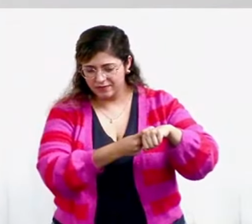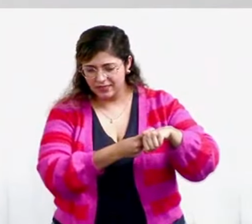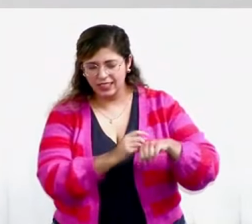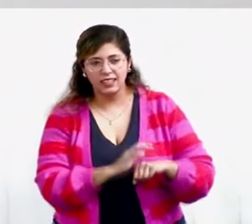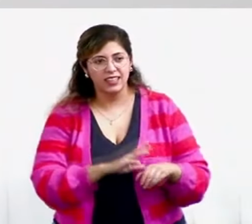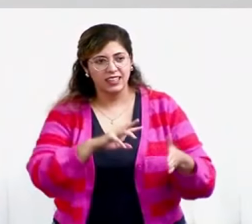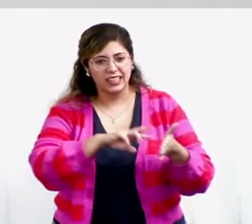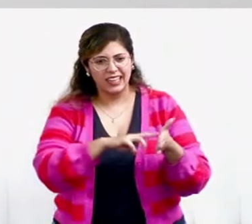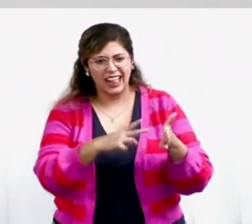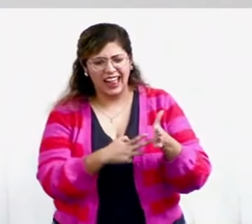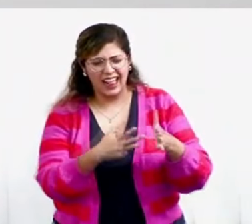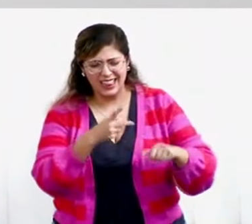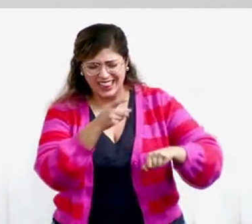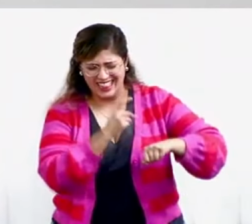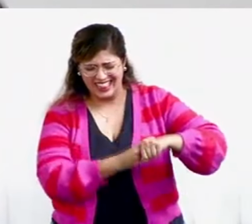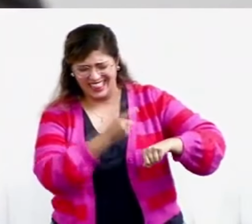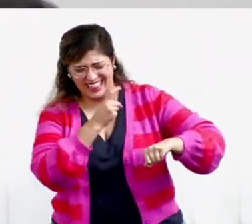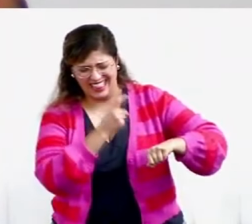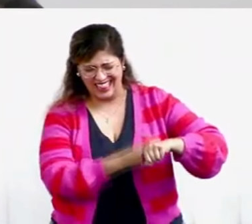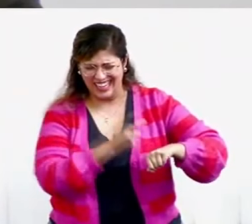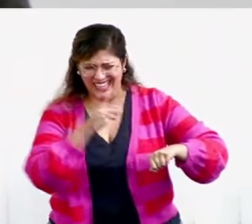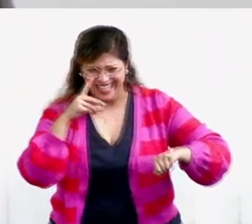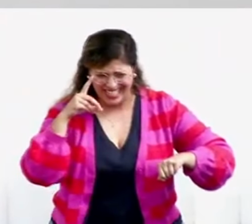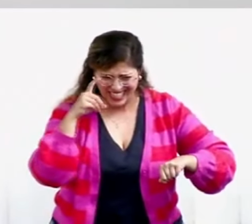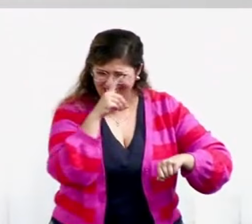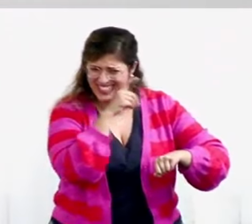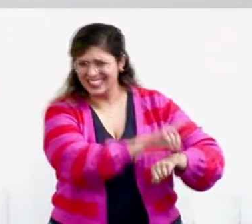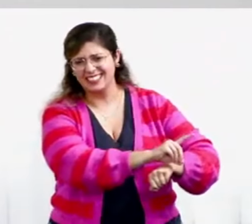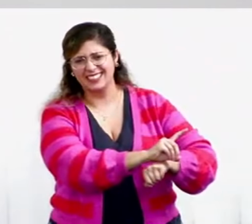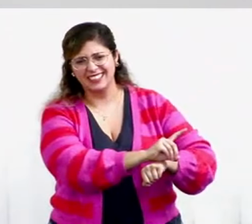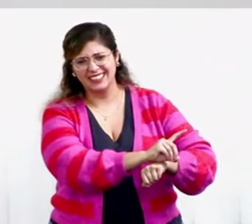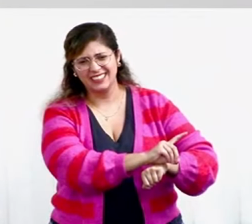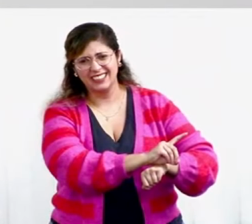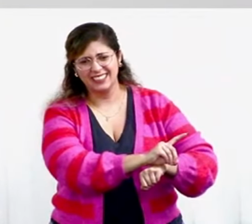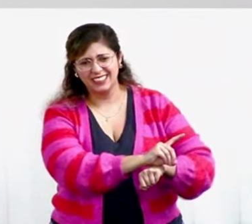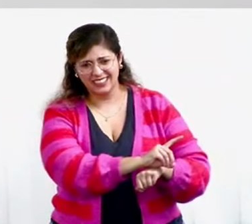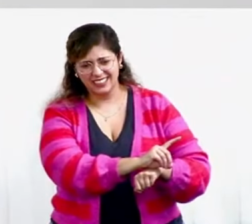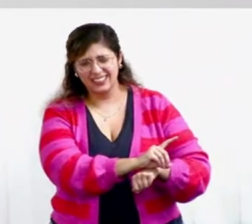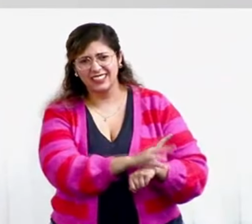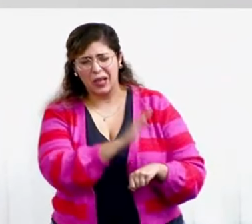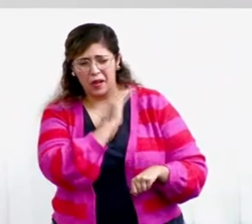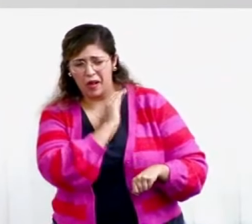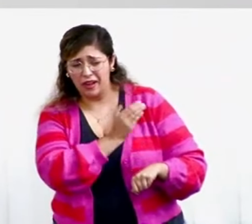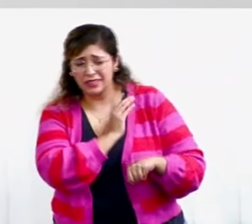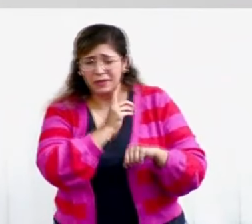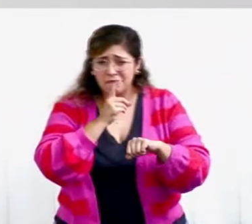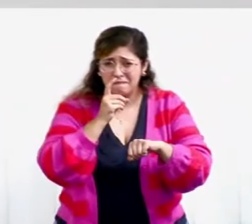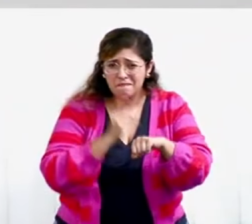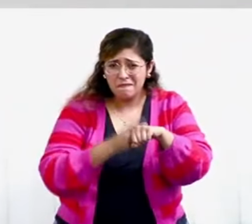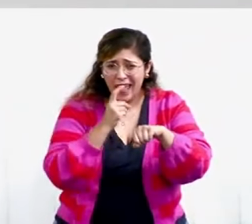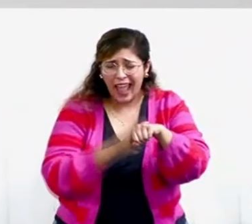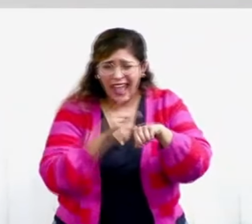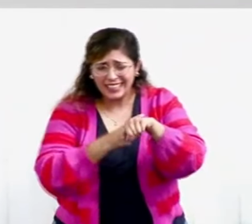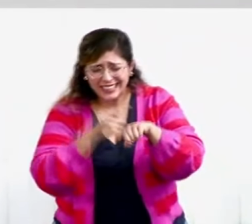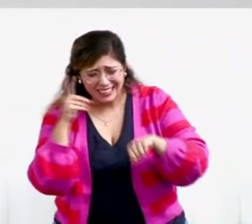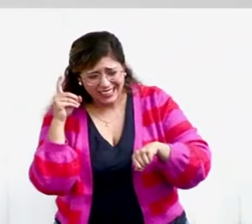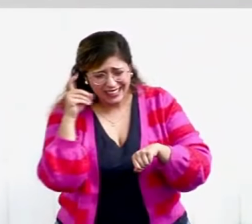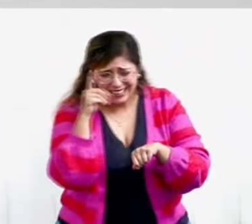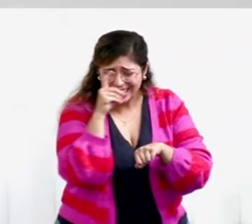ideia que Paulo está mostrando é que esse velho homem tem um coração como de pedra, um coração